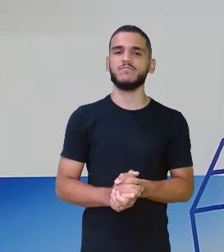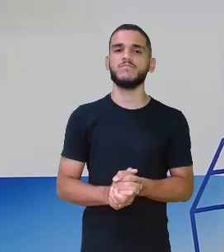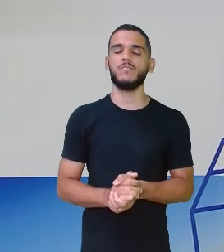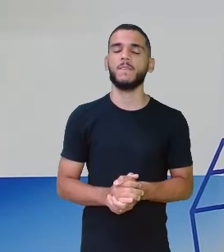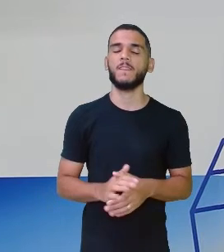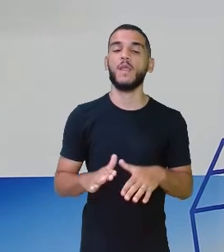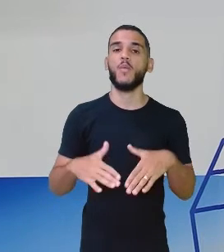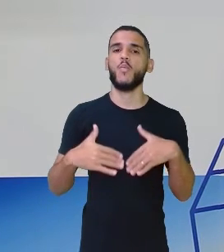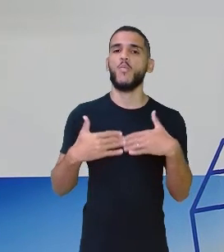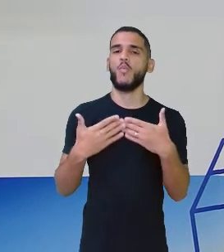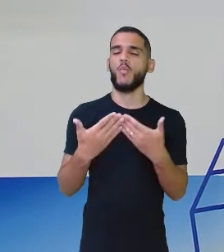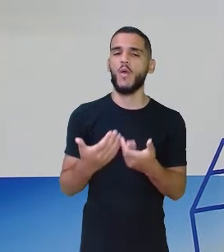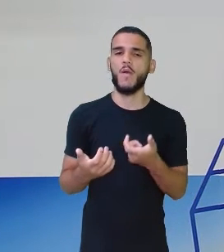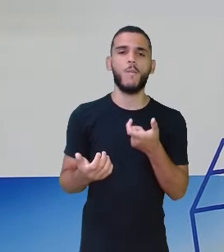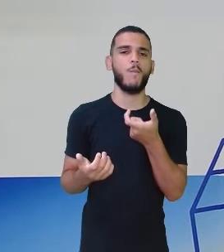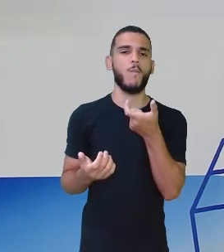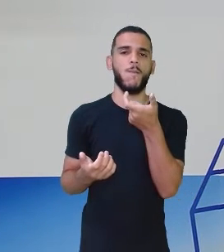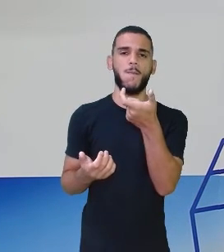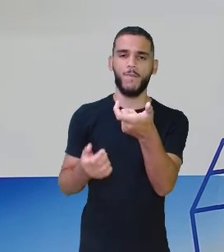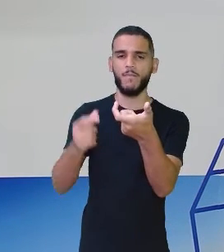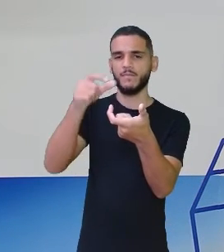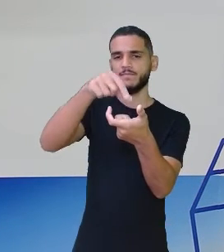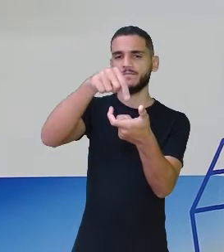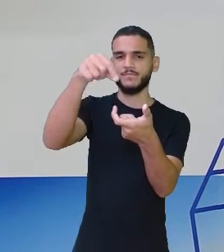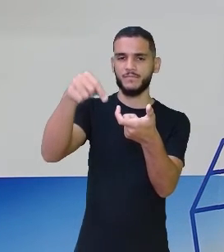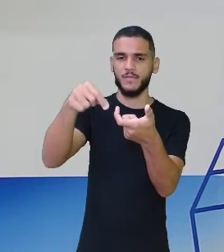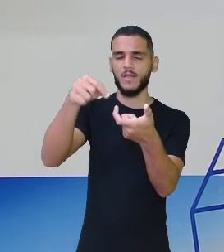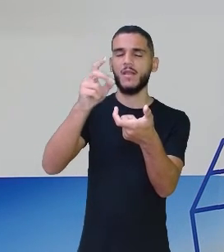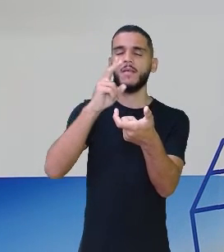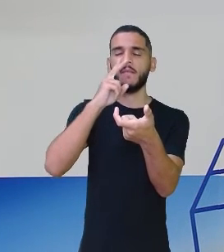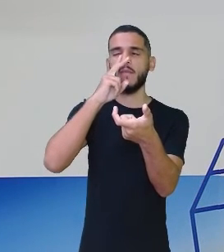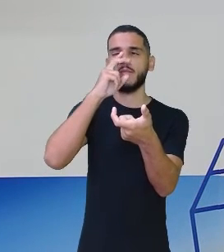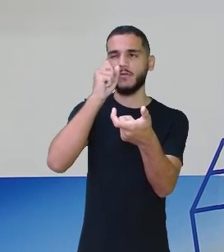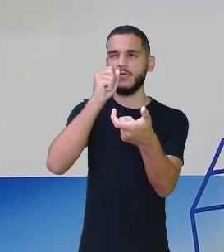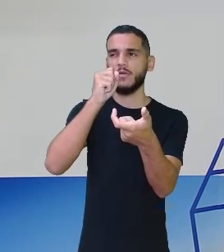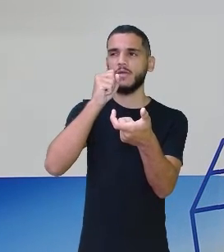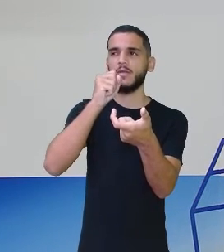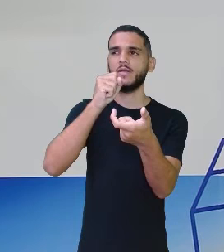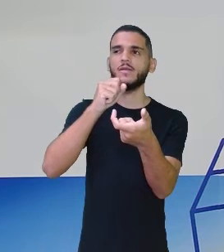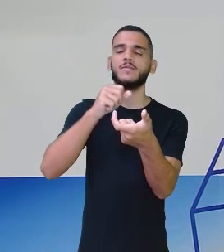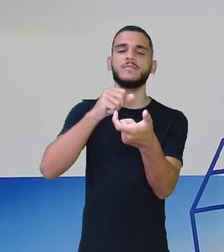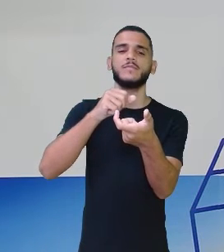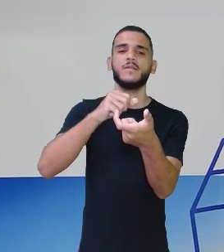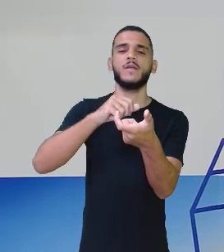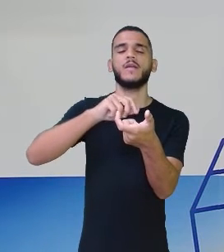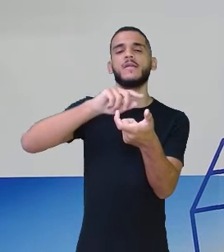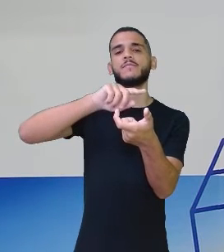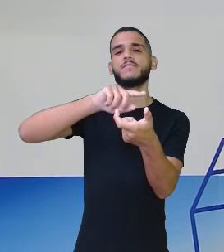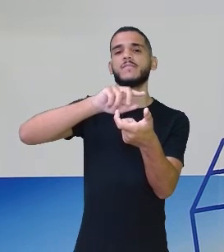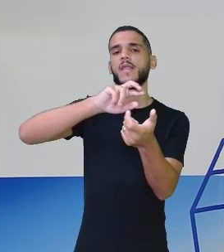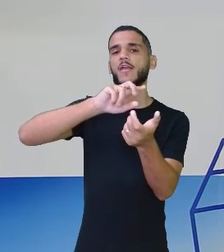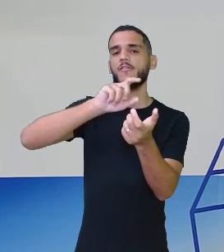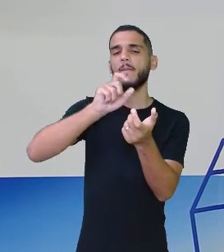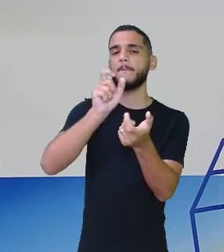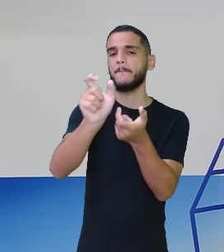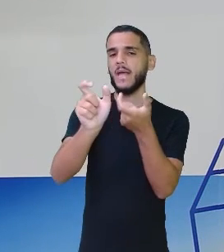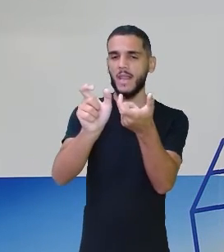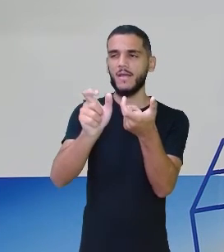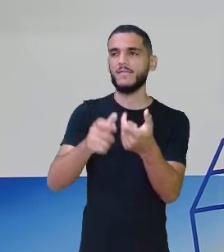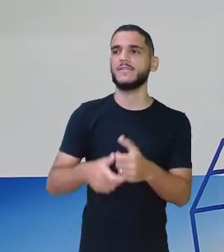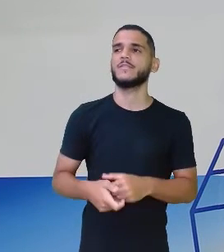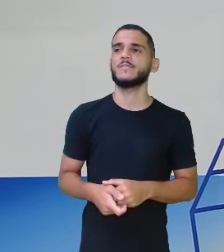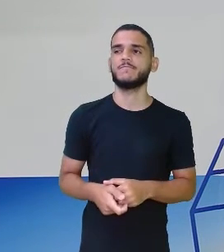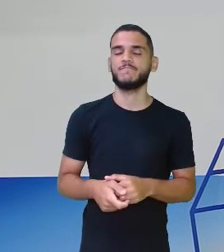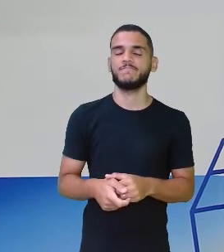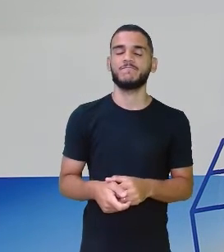Qual a sílaba tônica das seguintes palavras? De escova é o có,